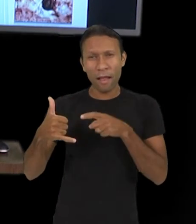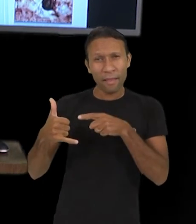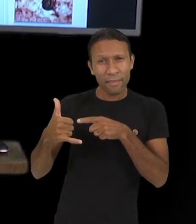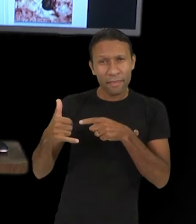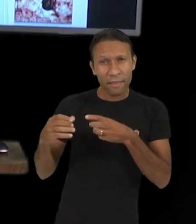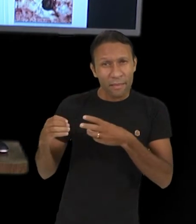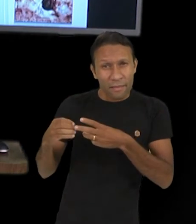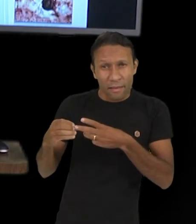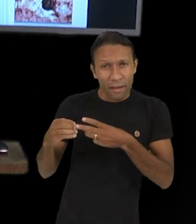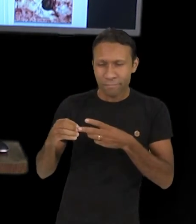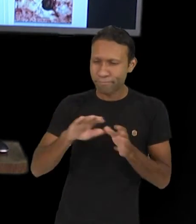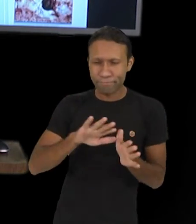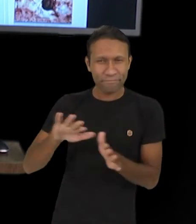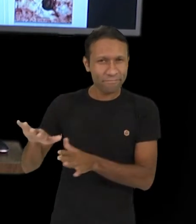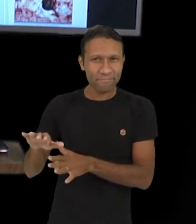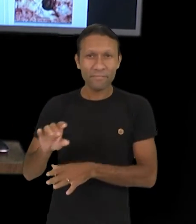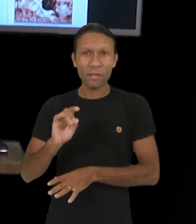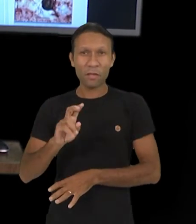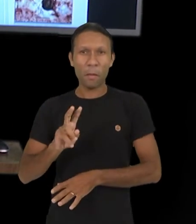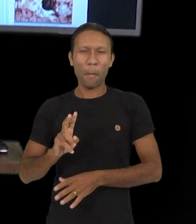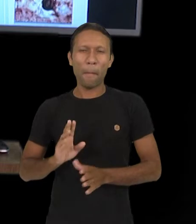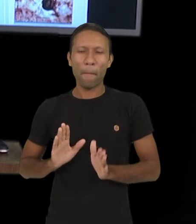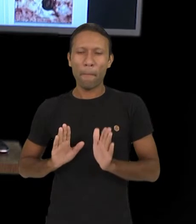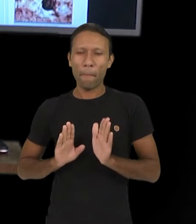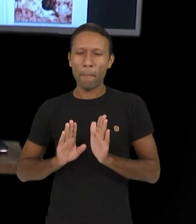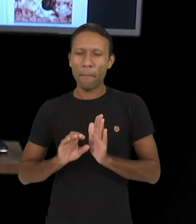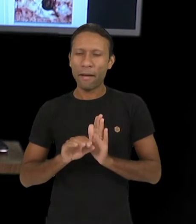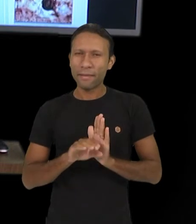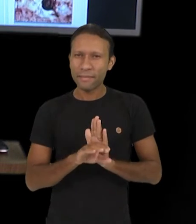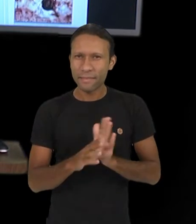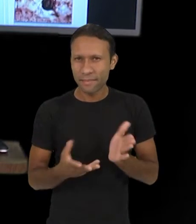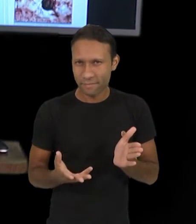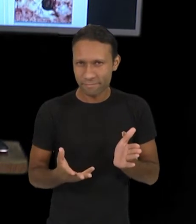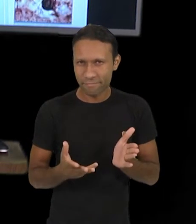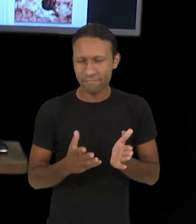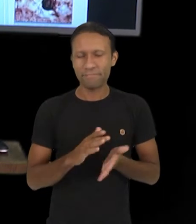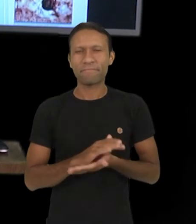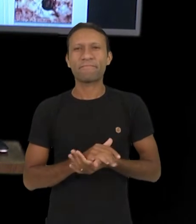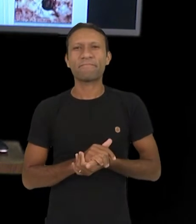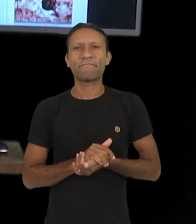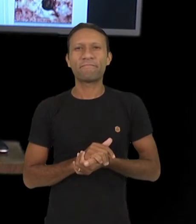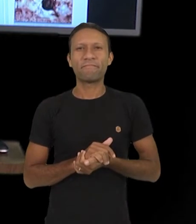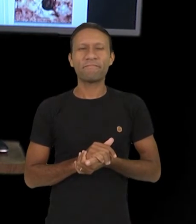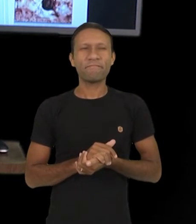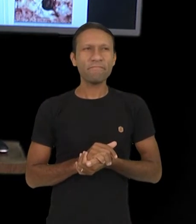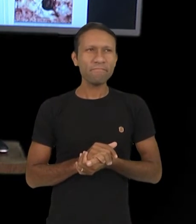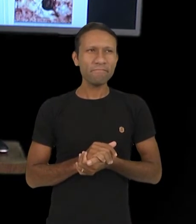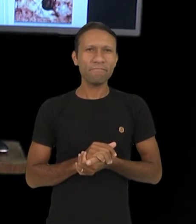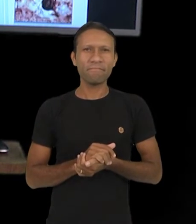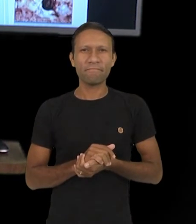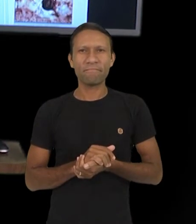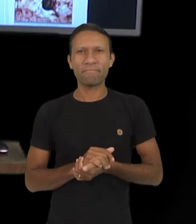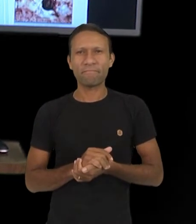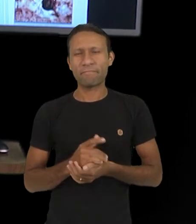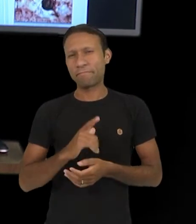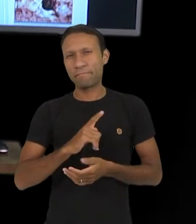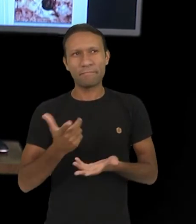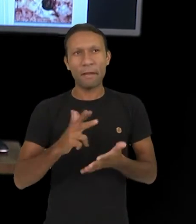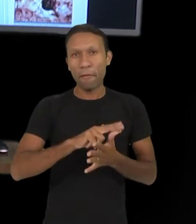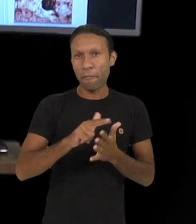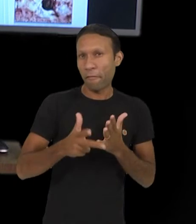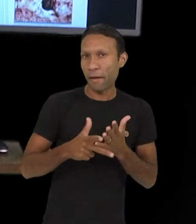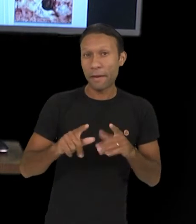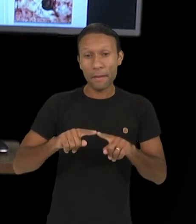da jogada. Você fica só realmente com bactéria para frente. Todo mundo que é unicelular para frente. Elas têm algas que são unicelulares,